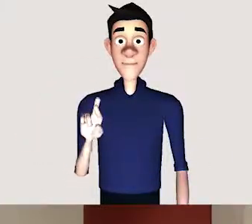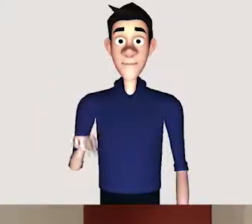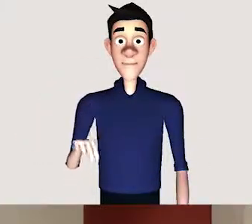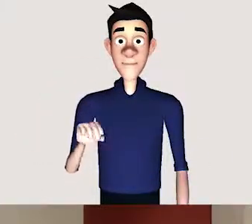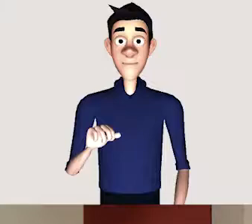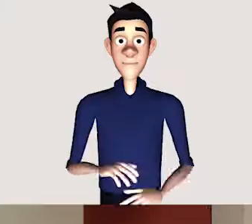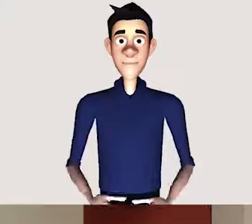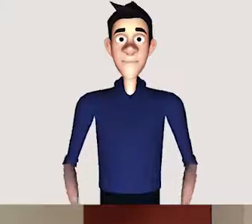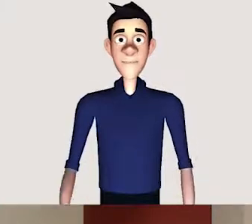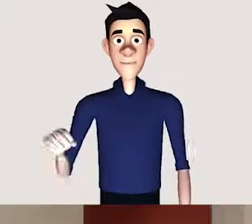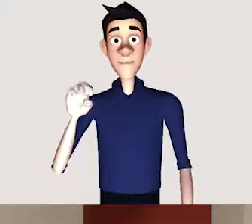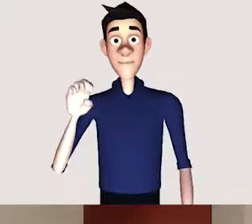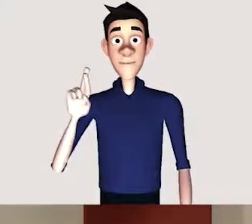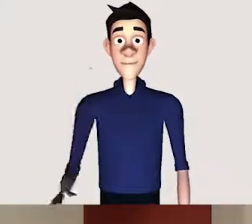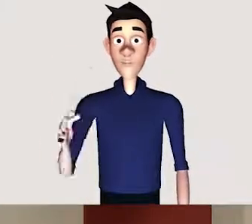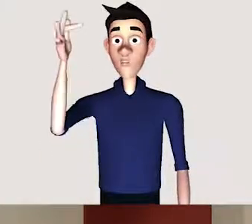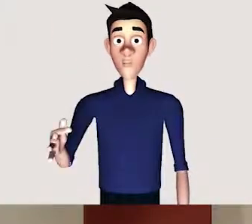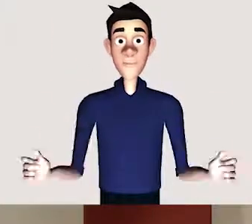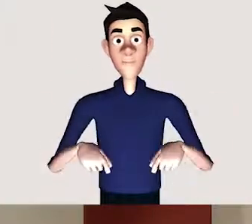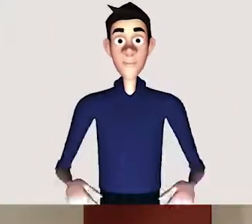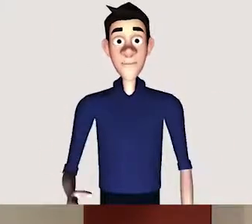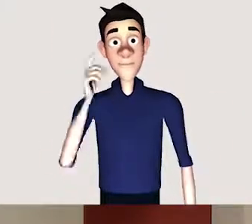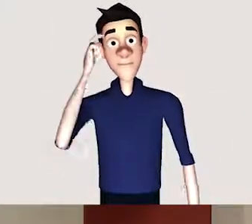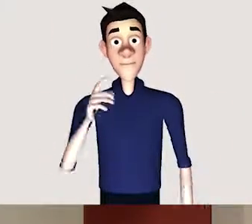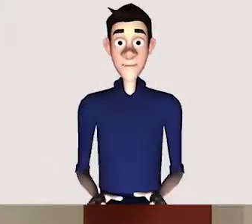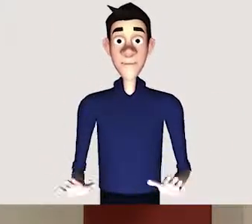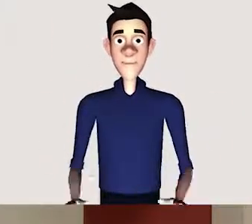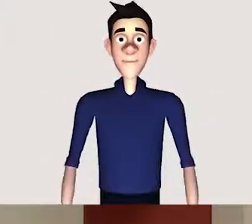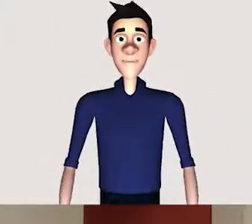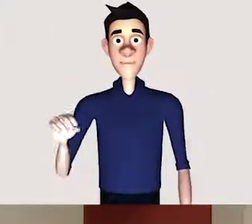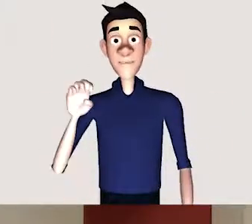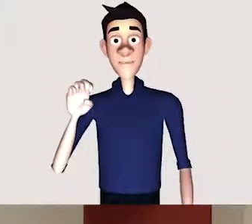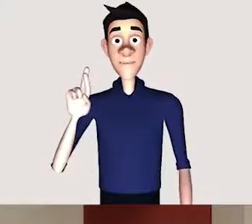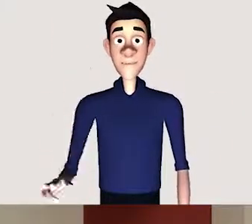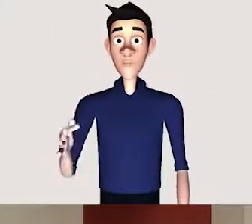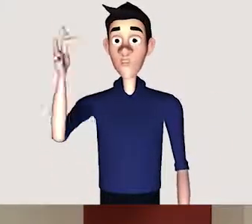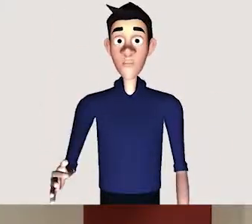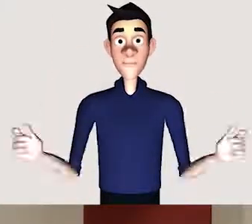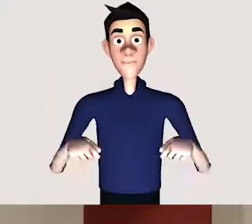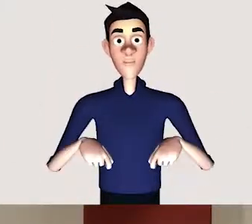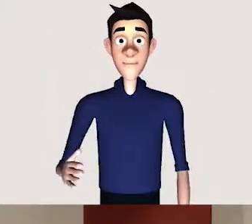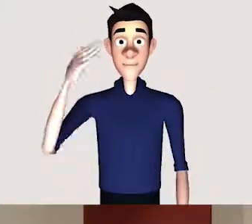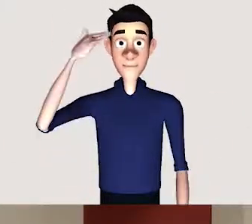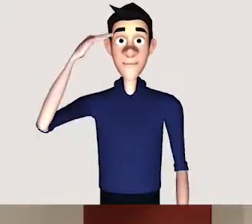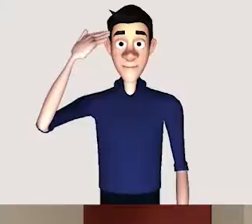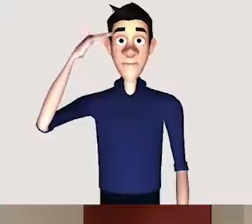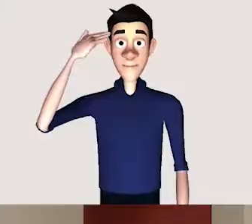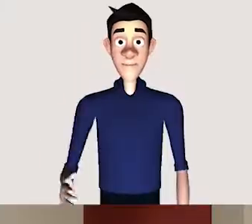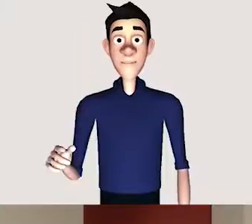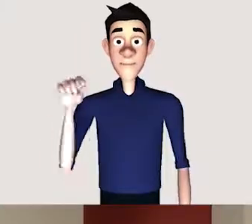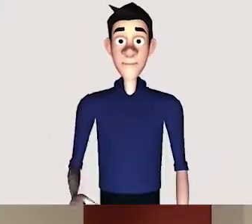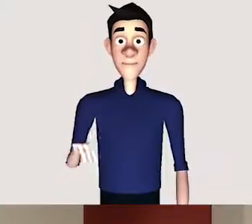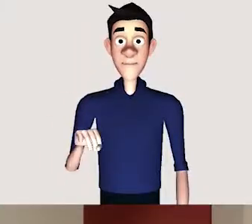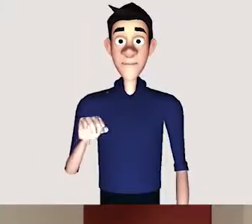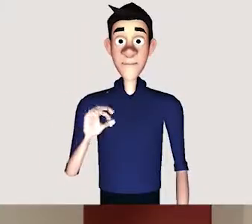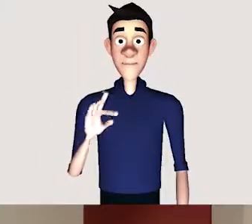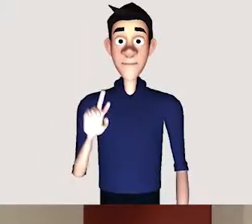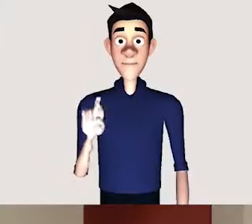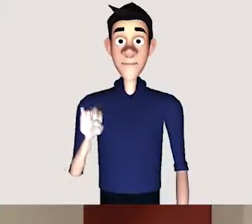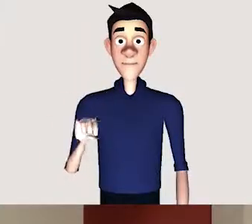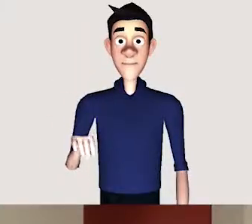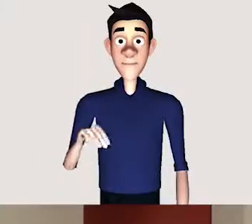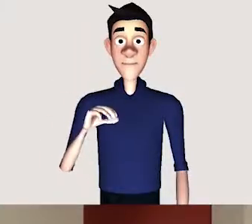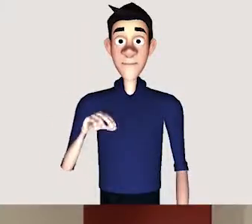numa escala, né, patriarcal, onde a noção do pai,